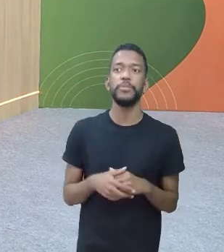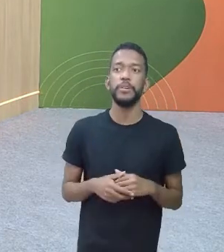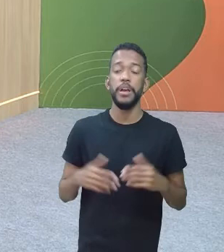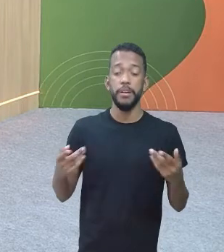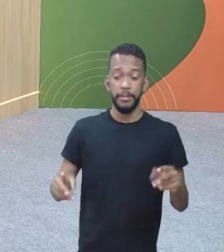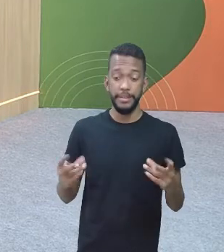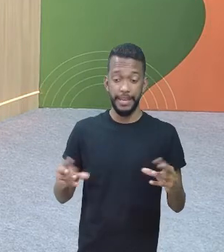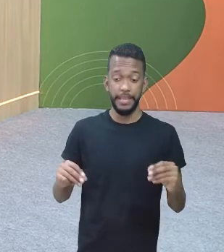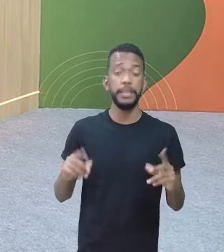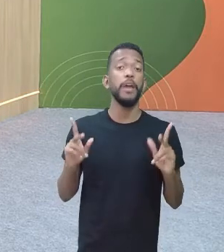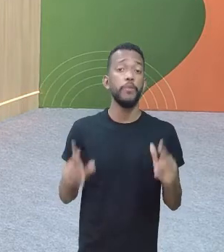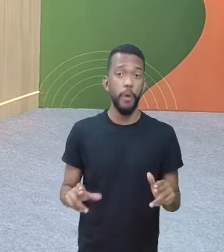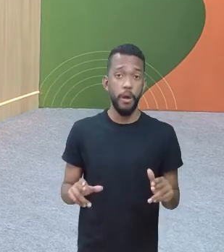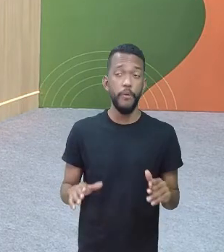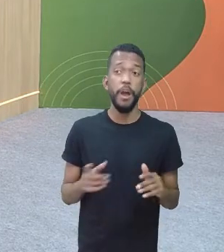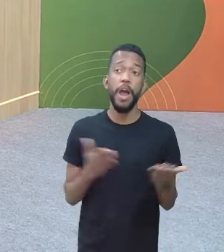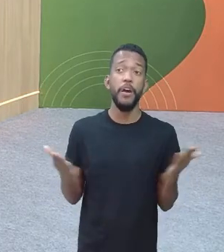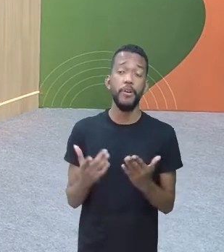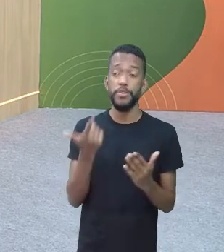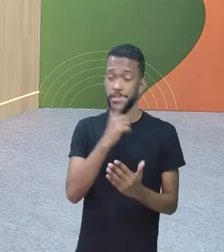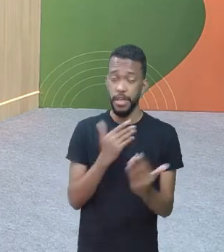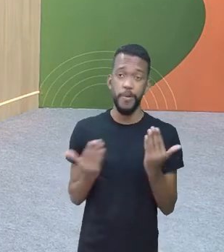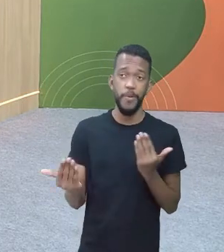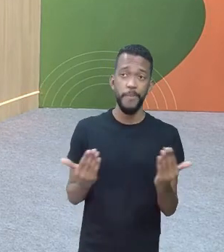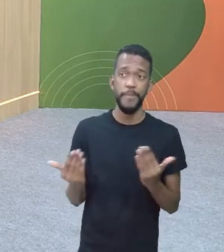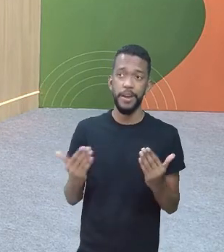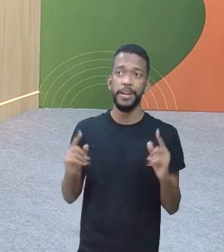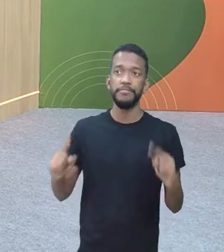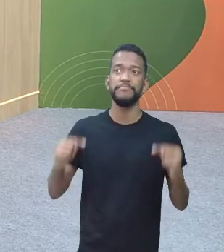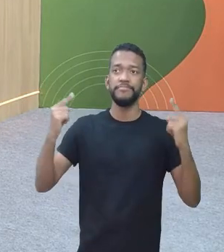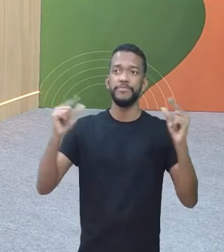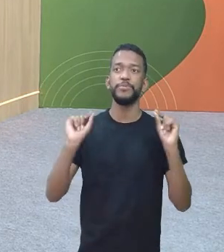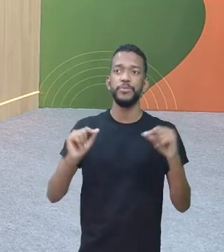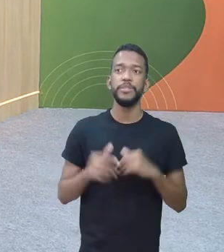denominador idêntico, consegue comparar as frações. Ó,